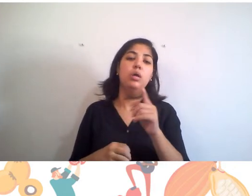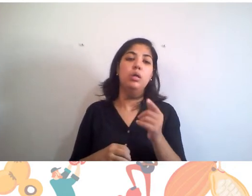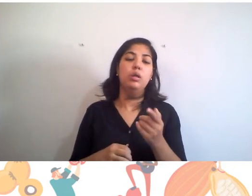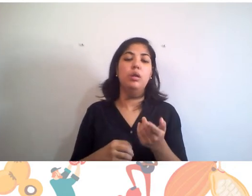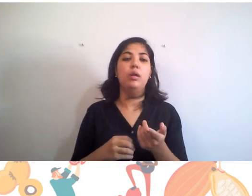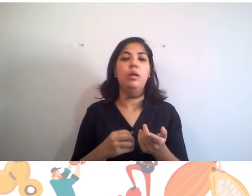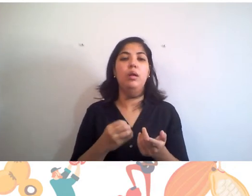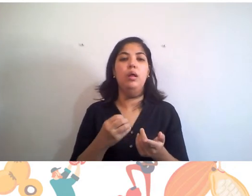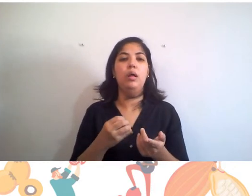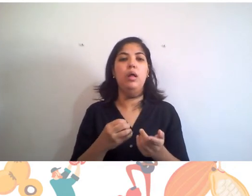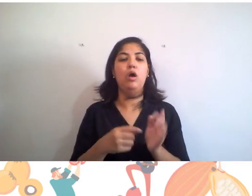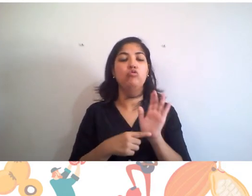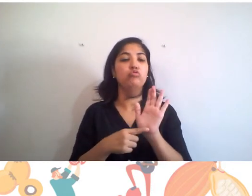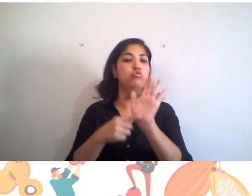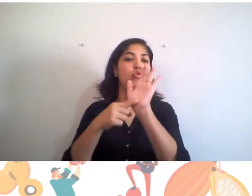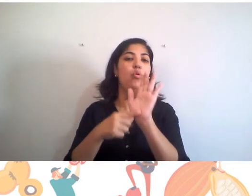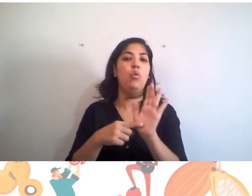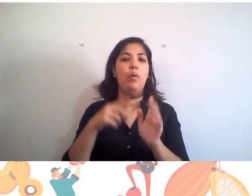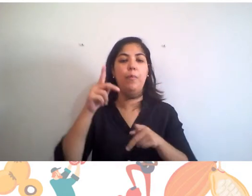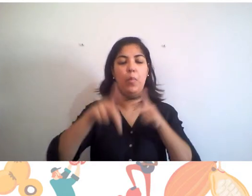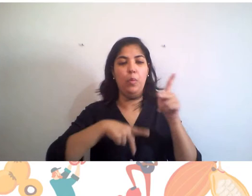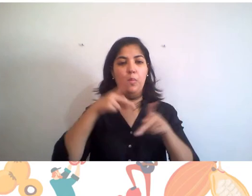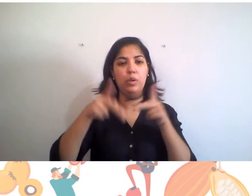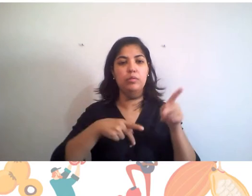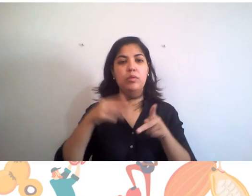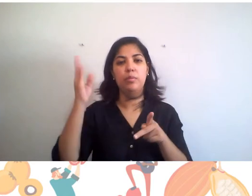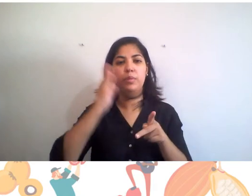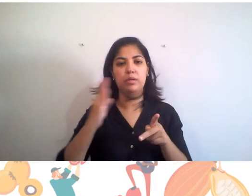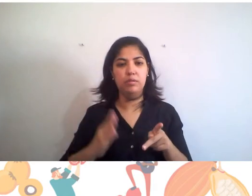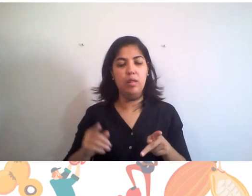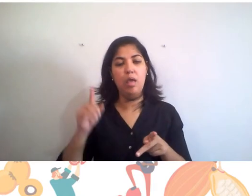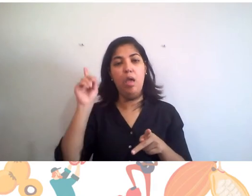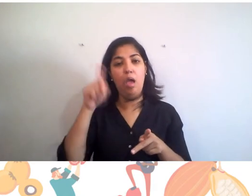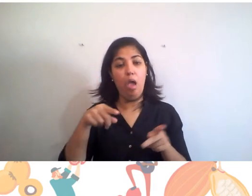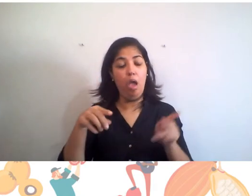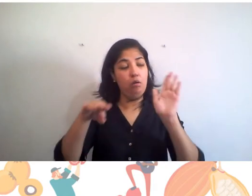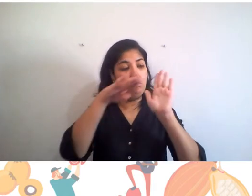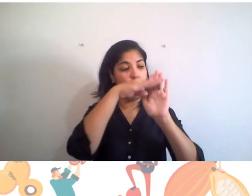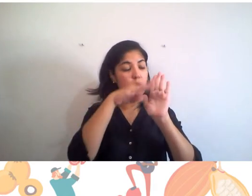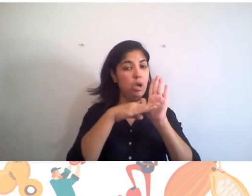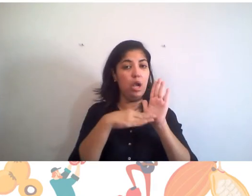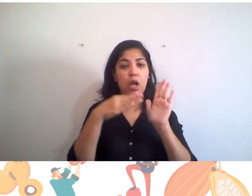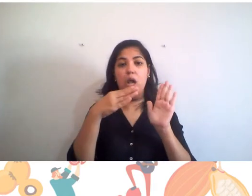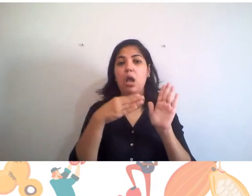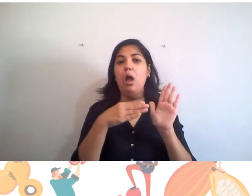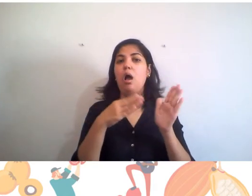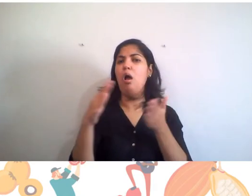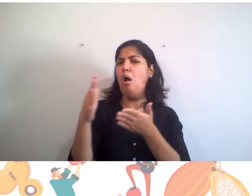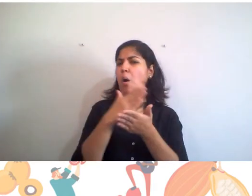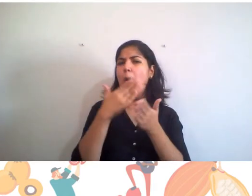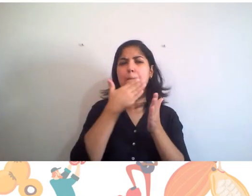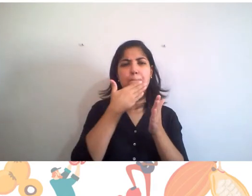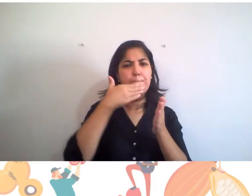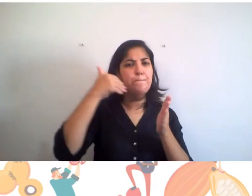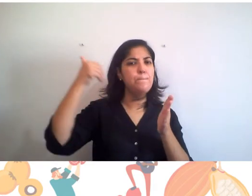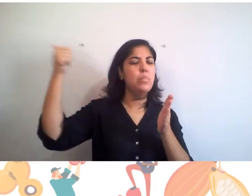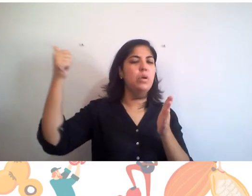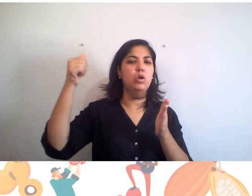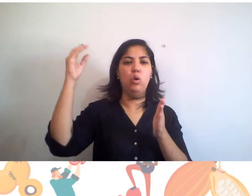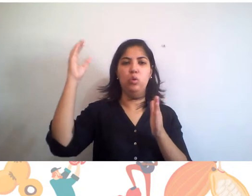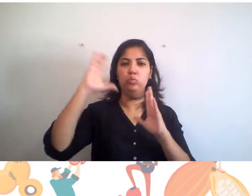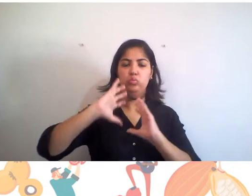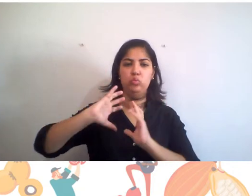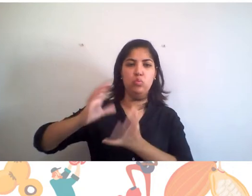Brasileira, o guia que é considerado um dos melhores do mundo e que recentemente foi centro de atenções, né, no tema